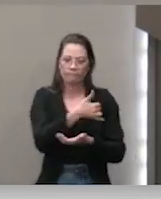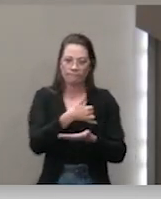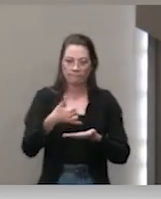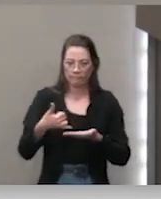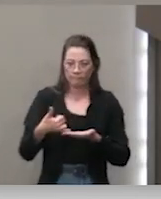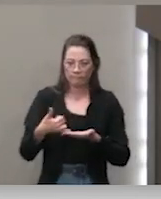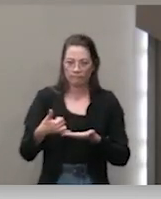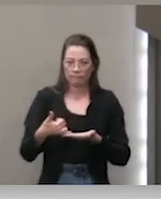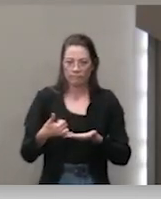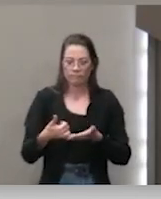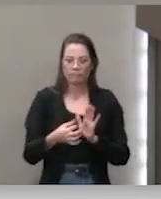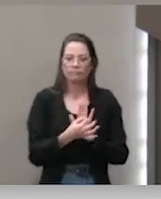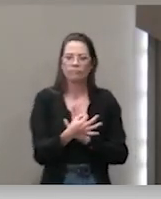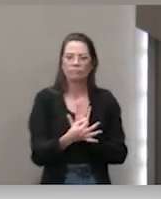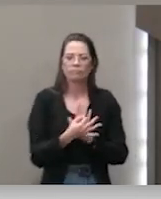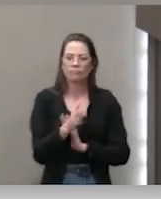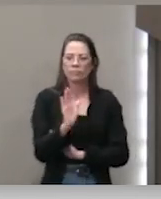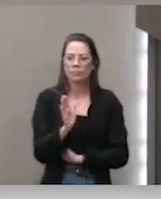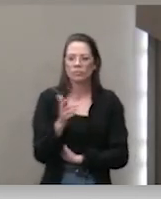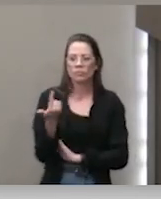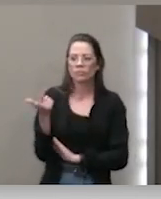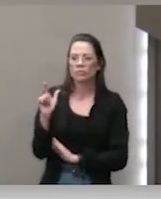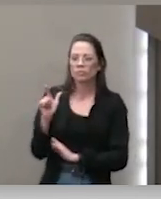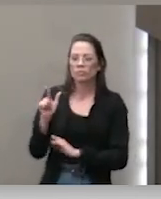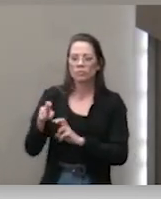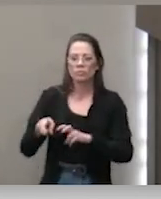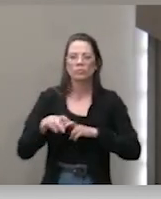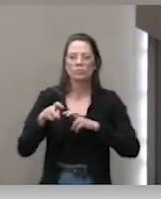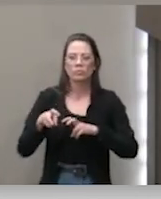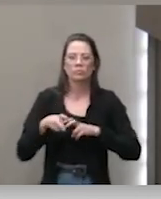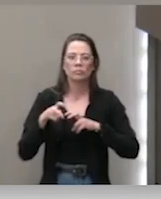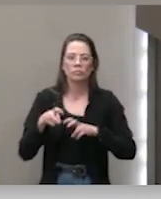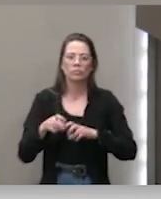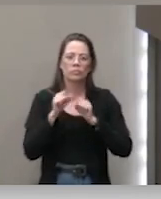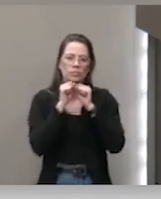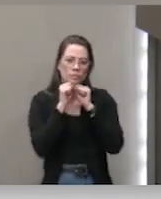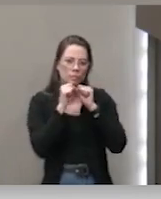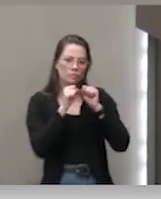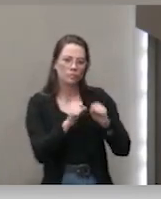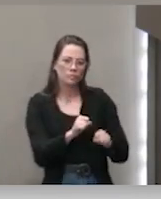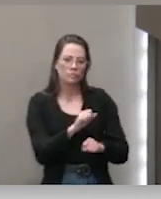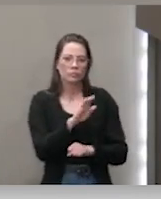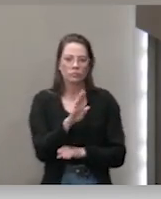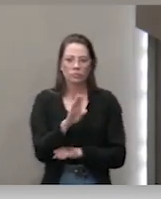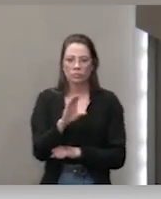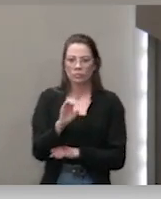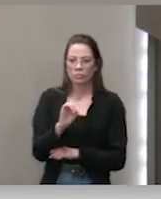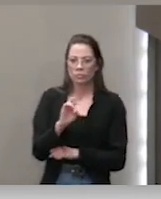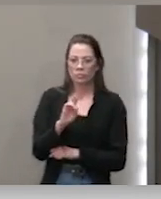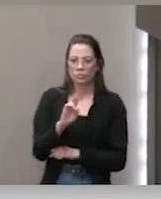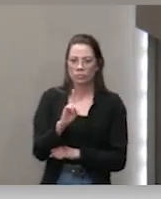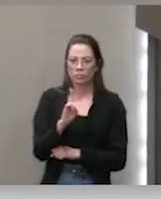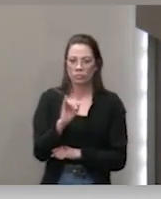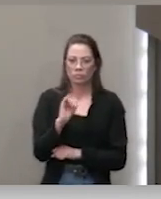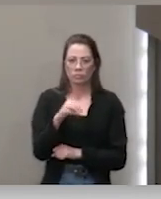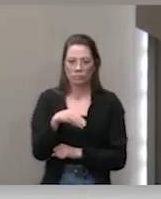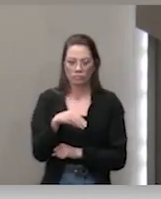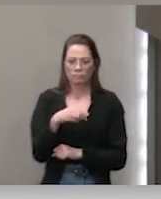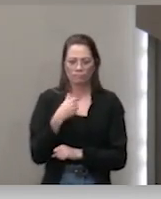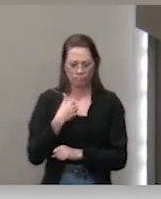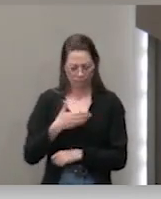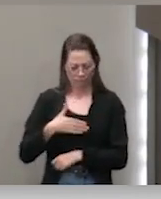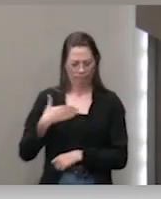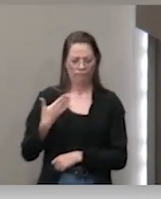rural? Comentava há poucos dias com alguns agricultores, secretário Bordim, sinceramente, está me surpreendendo.